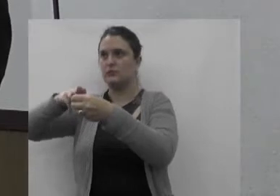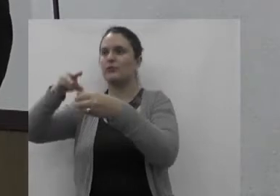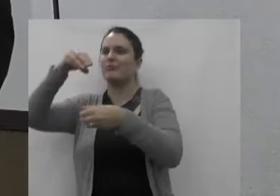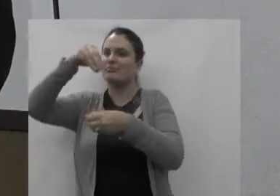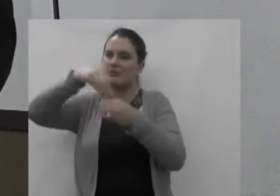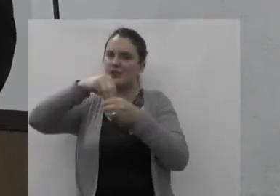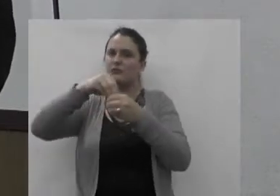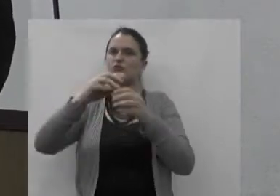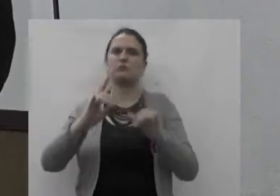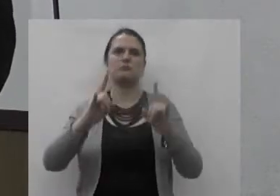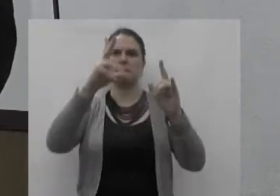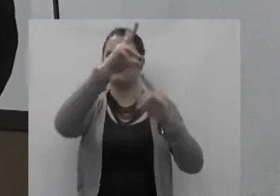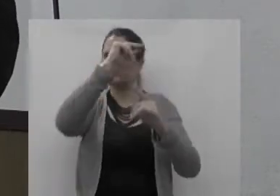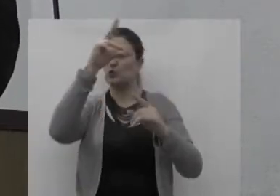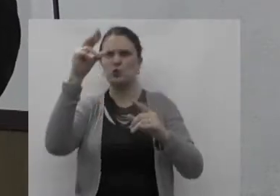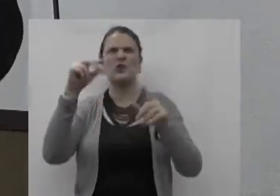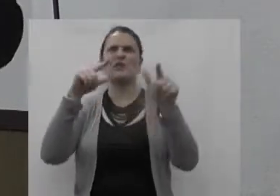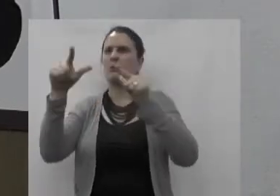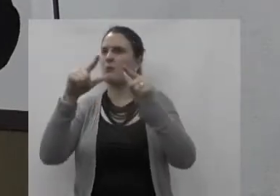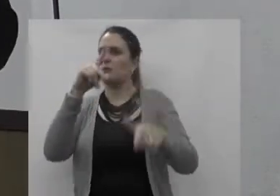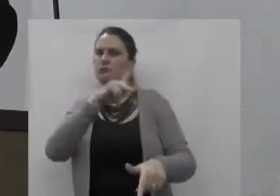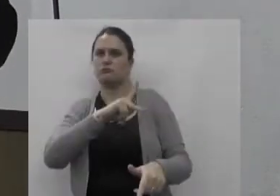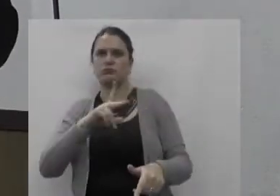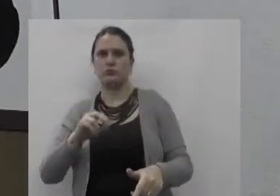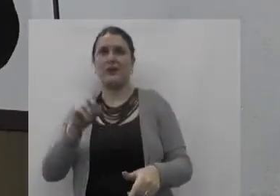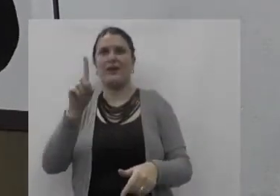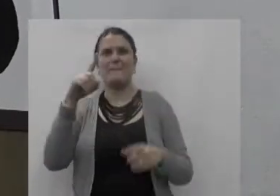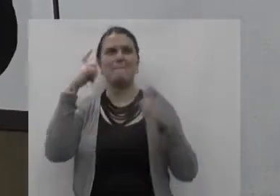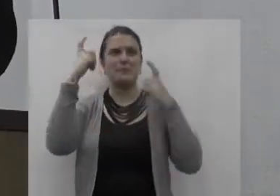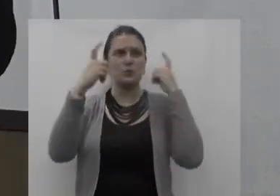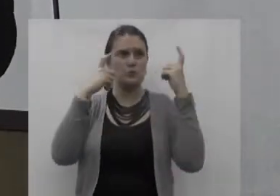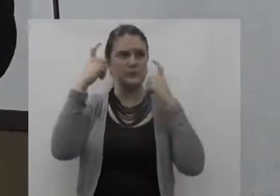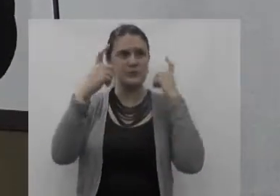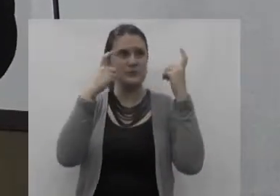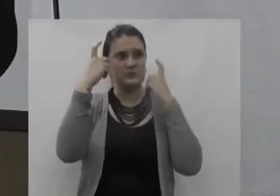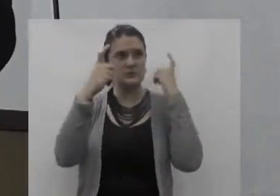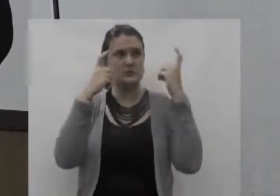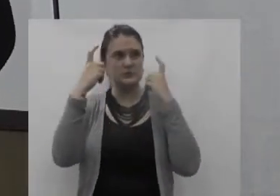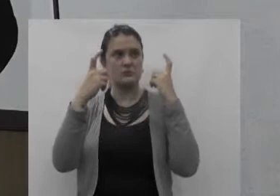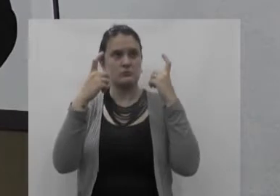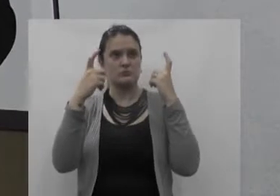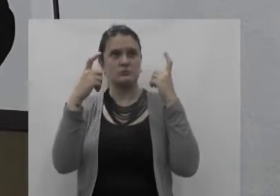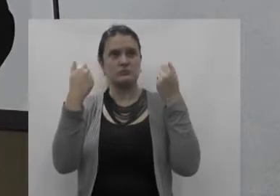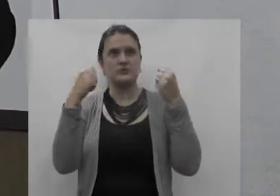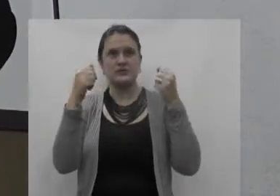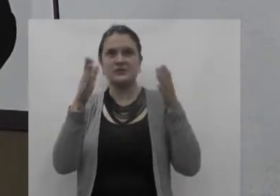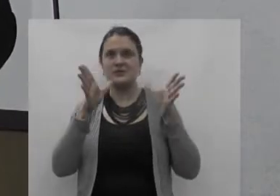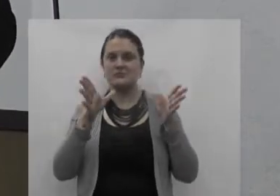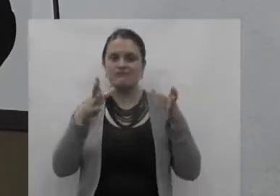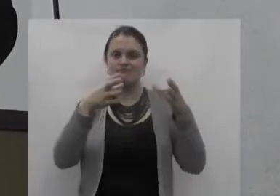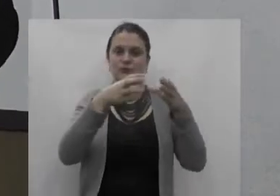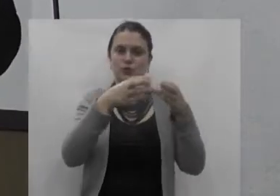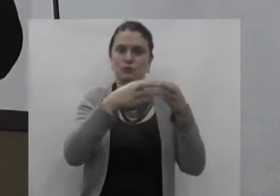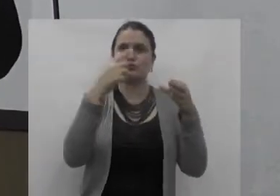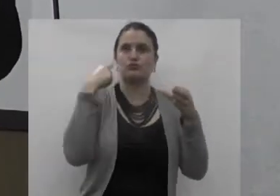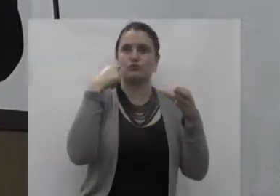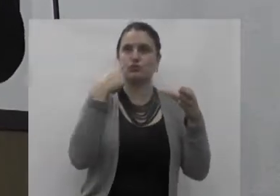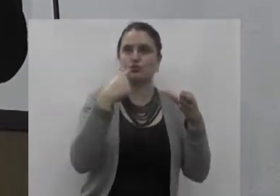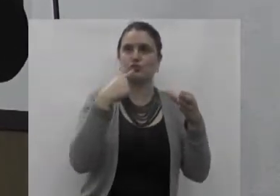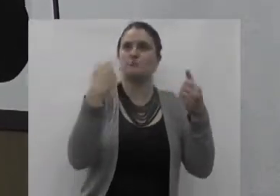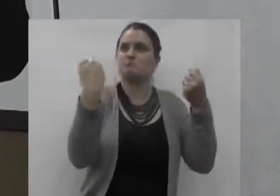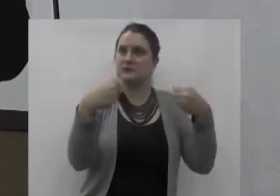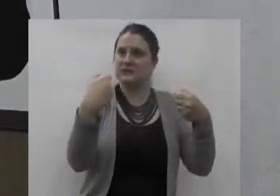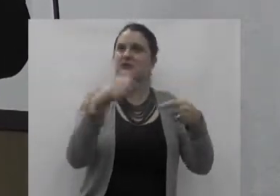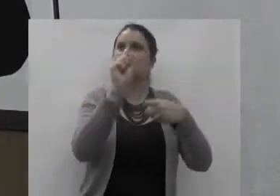órgãos públicos, no serviço público, preocupada com esta camada da sociedade que